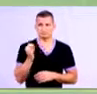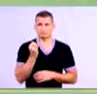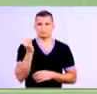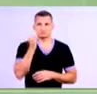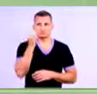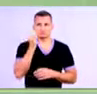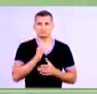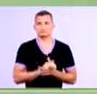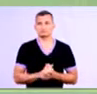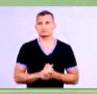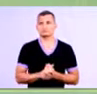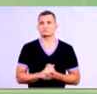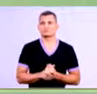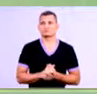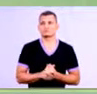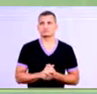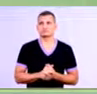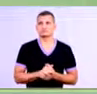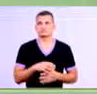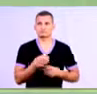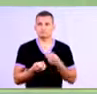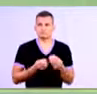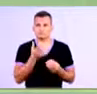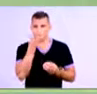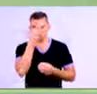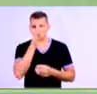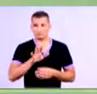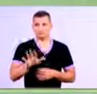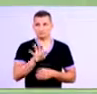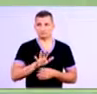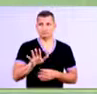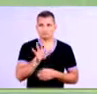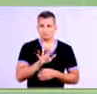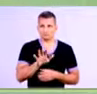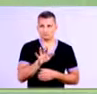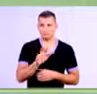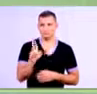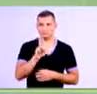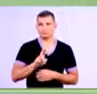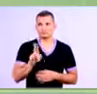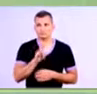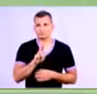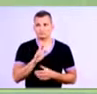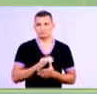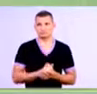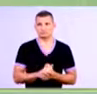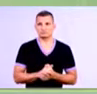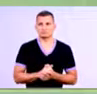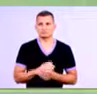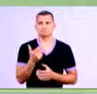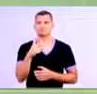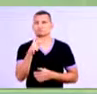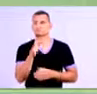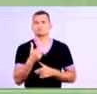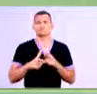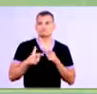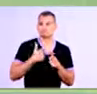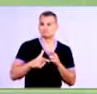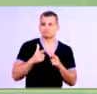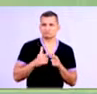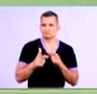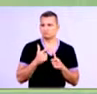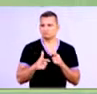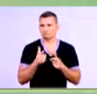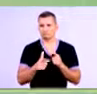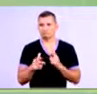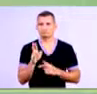importante, que define quão fácil a interface é fácil de ser utilizada, sem grandes dificuldades ou problemas. O